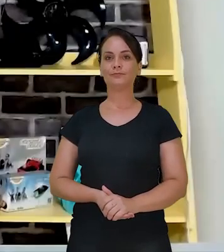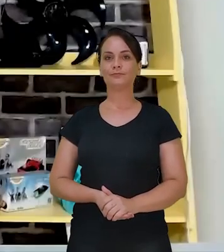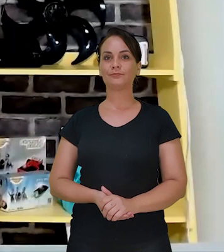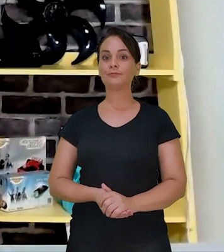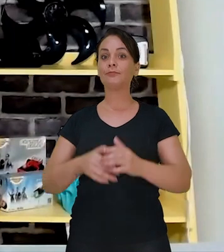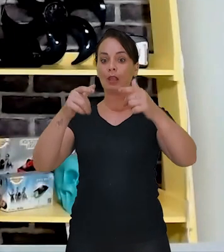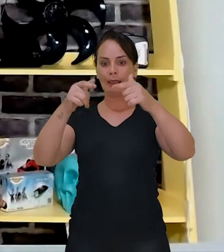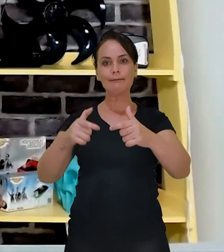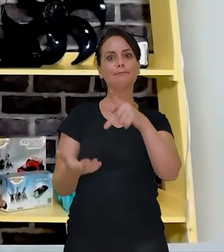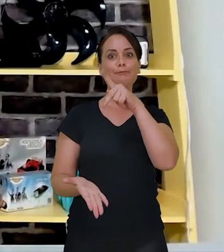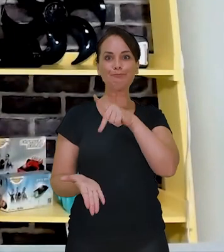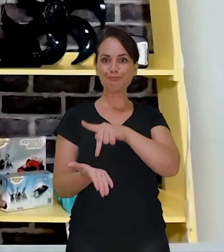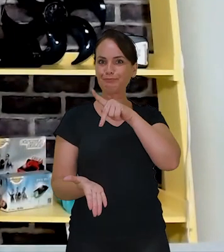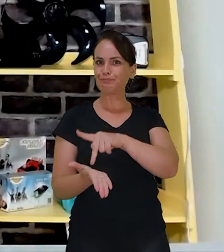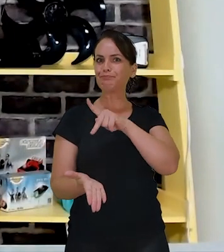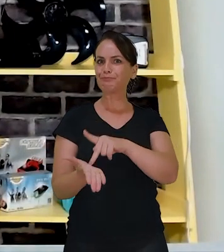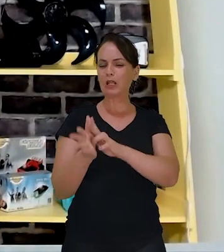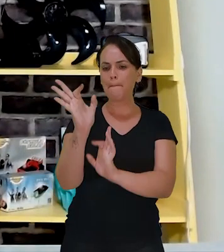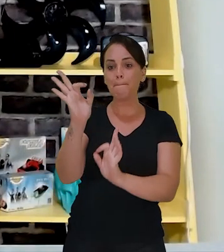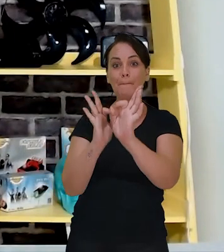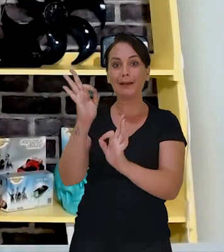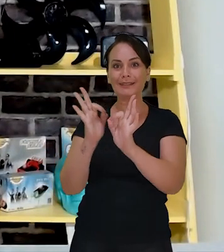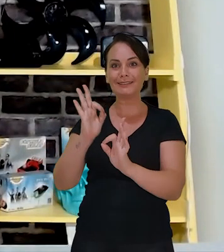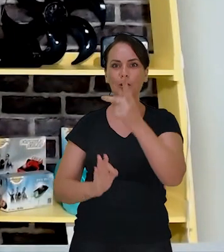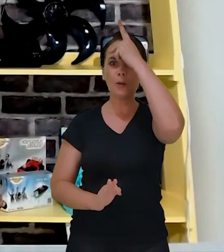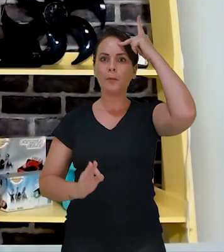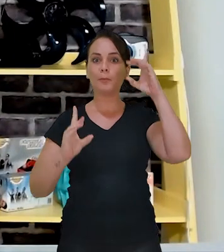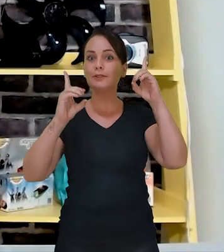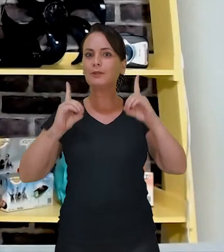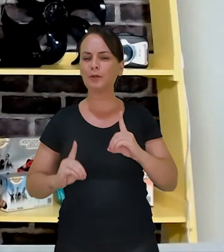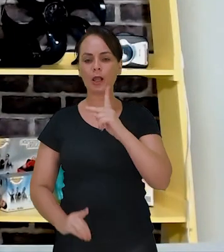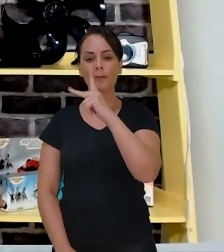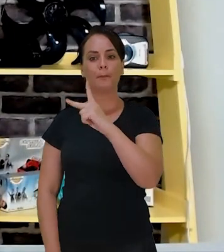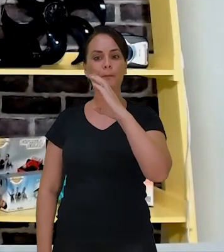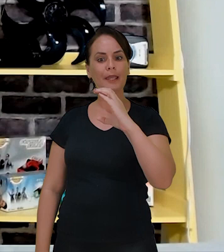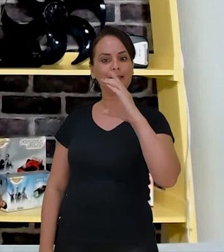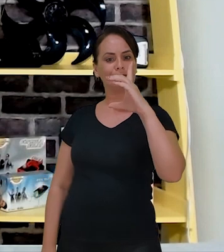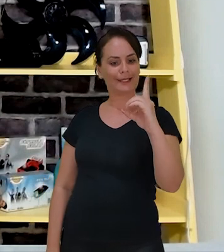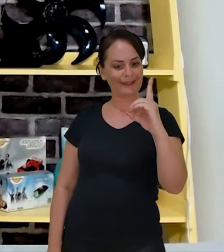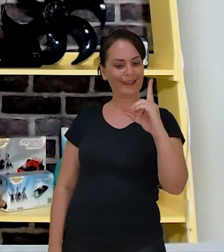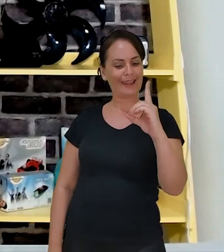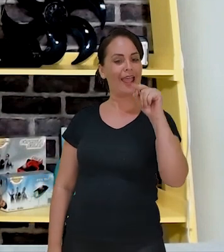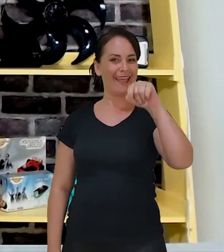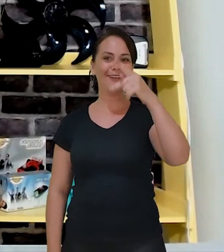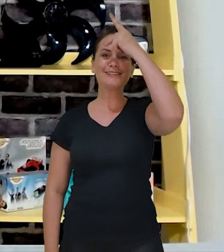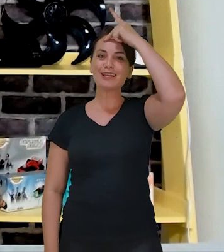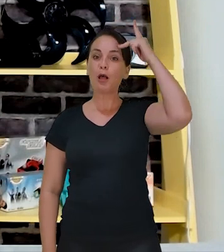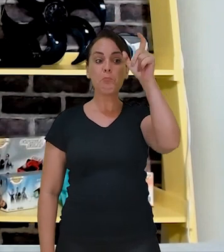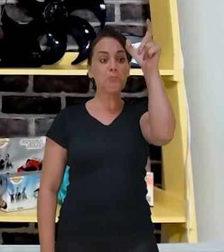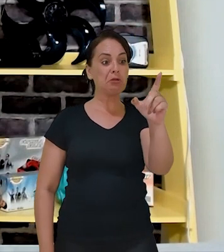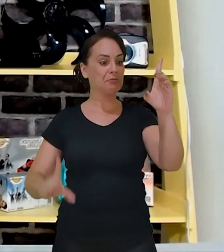Esse lugar realmente é pensado para PCD. PCD é a sigla que representa pessoa com